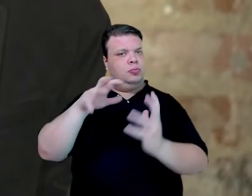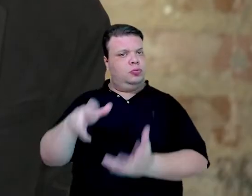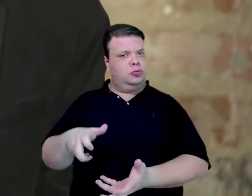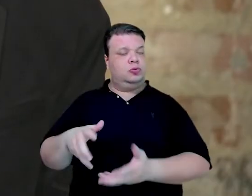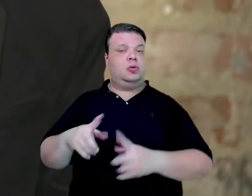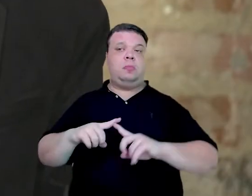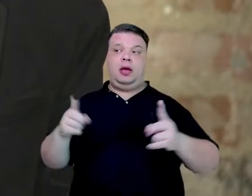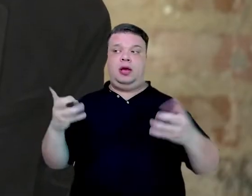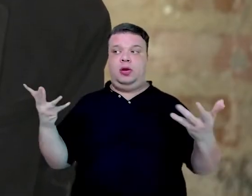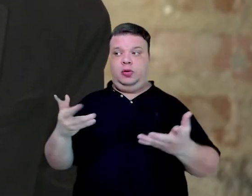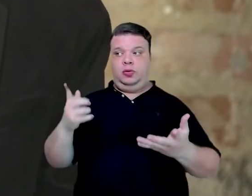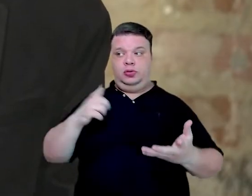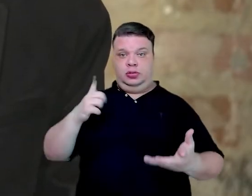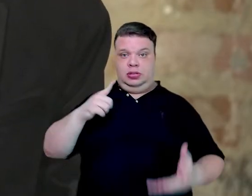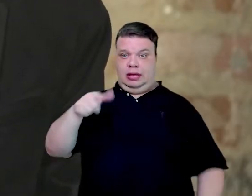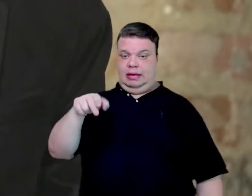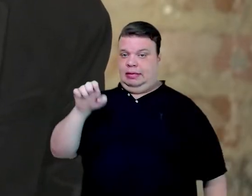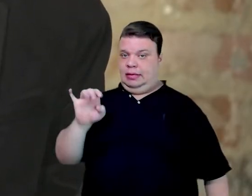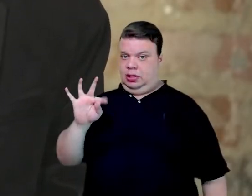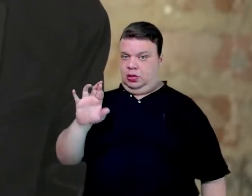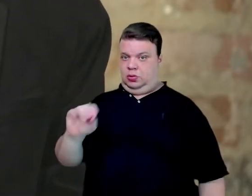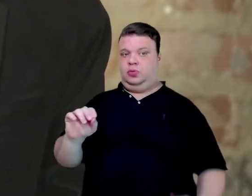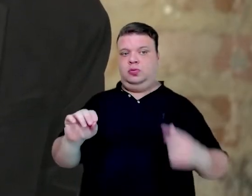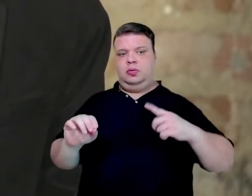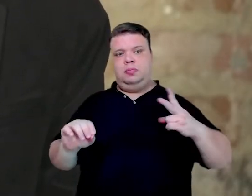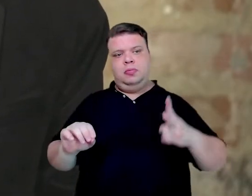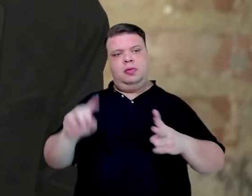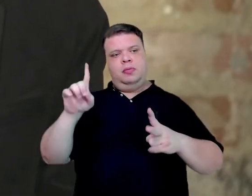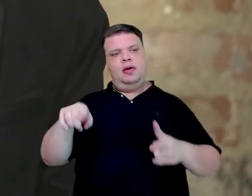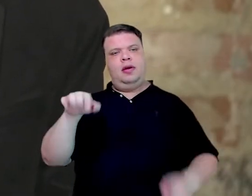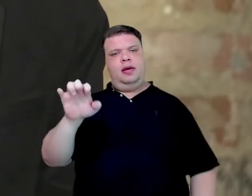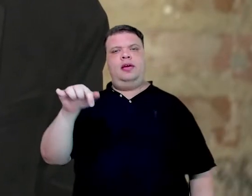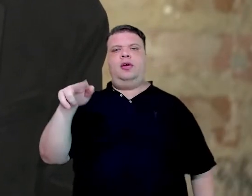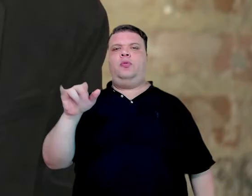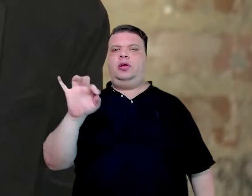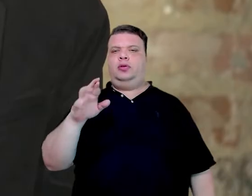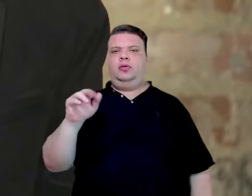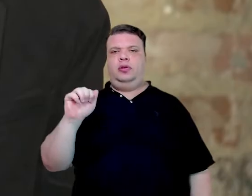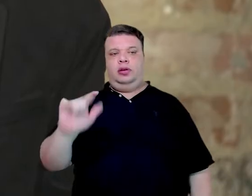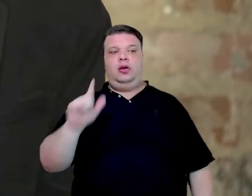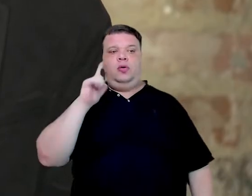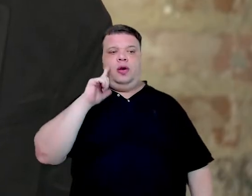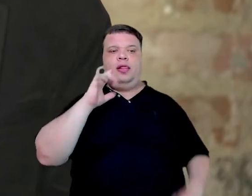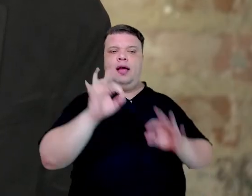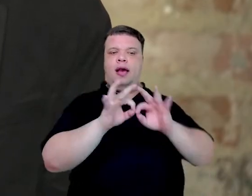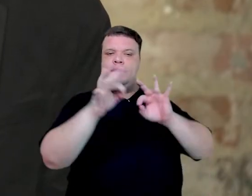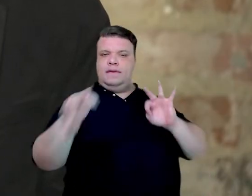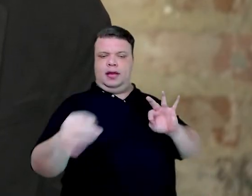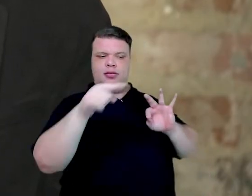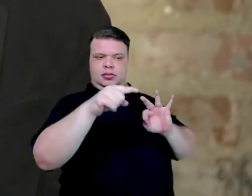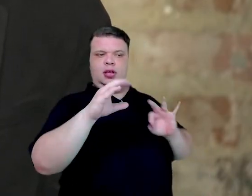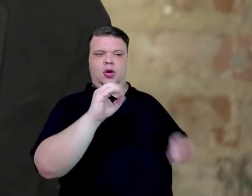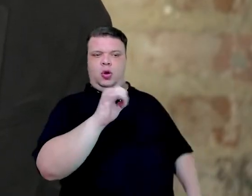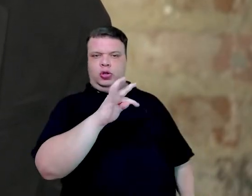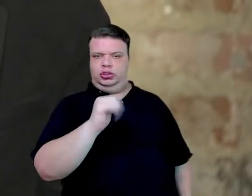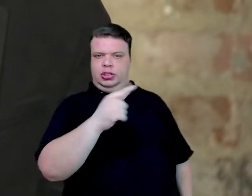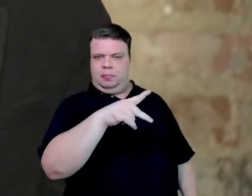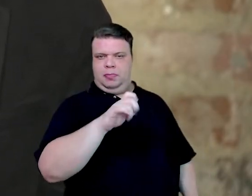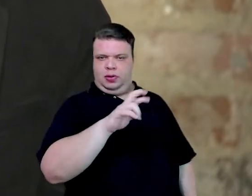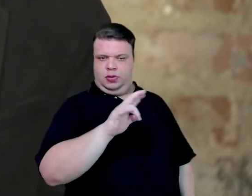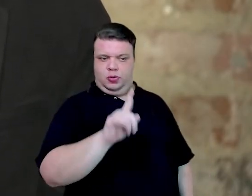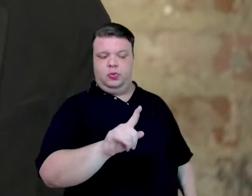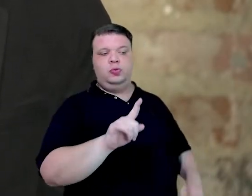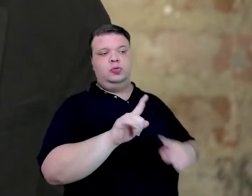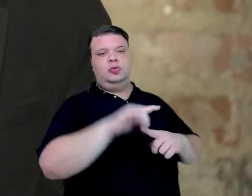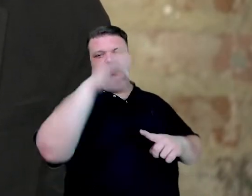interação atmosfera-oceano que influencia o sistema climático global. Na situação neutra, os ventos de leste no